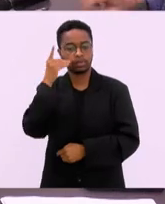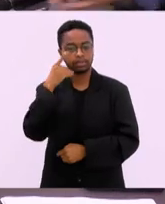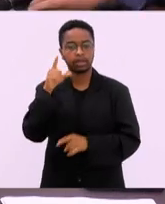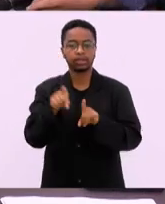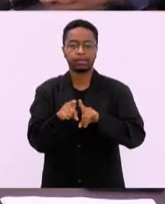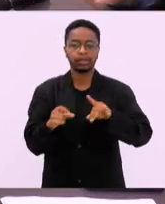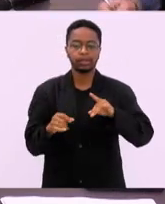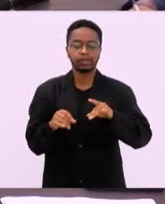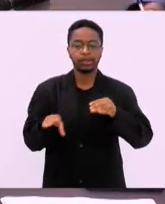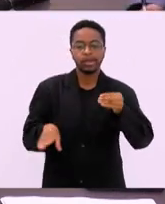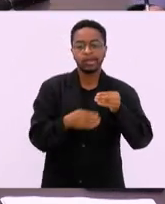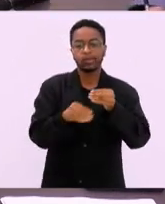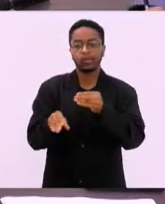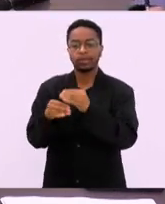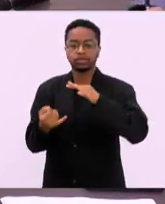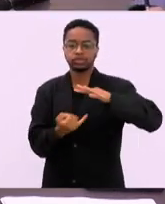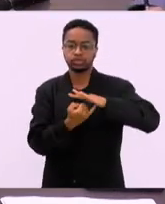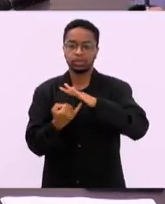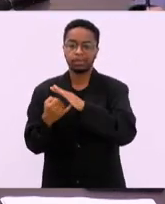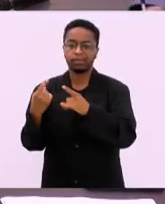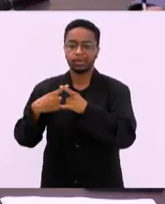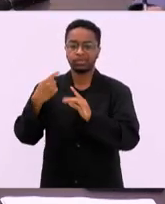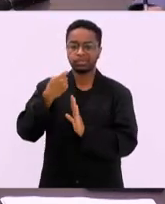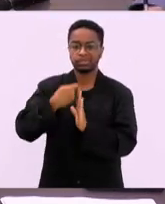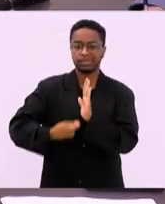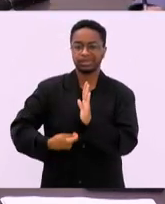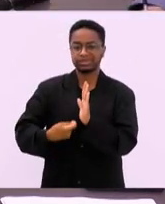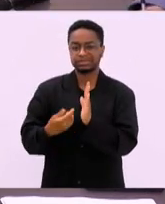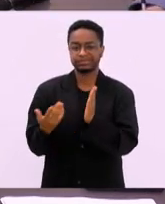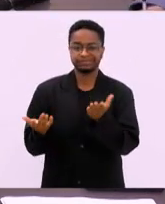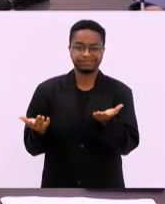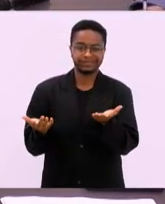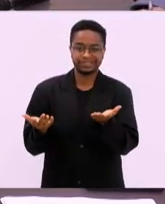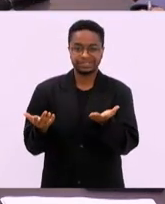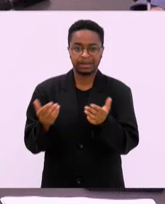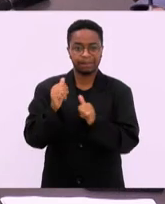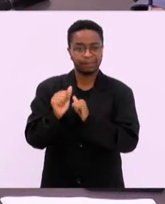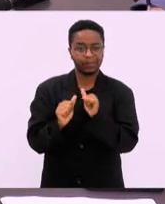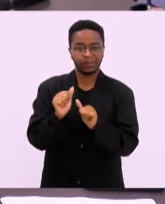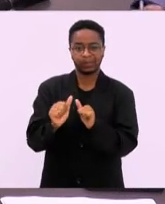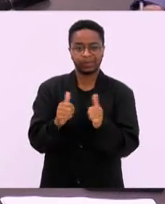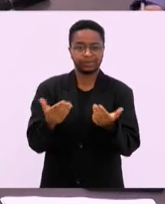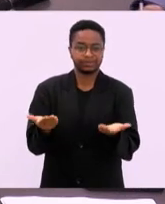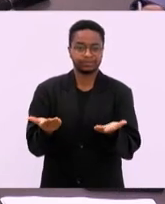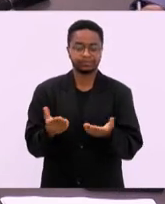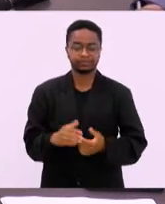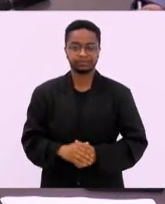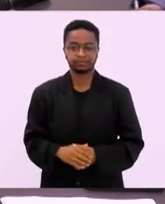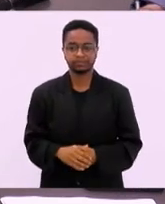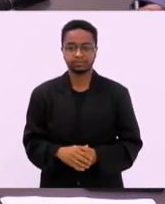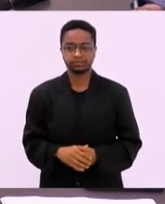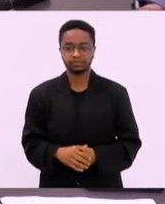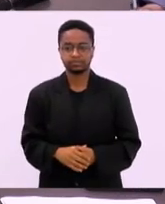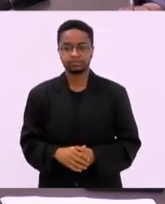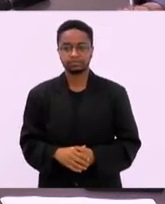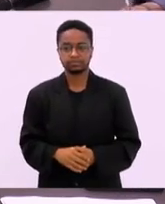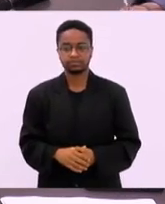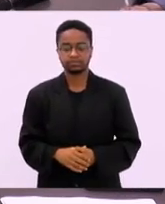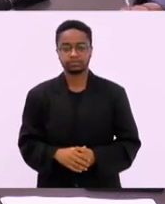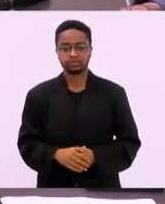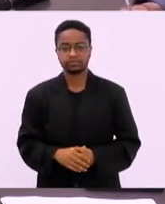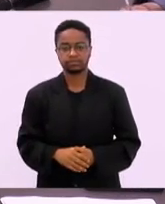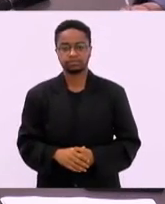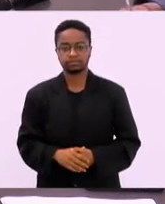das suas pautas ali. Se ficar naquela redação, perfeito. Acaba adulterando tanto. Técnica legislativa. Prudente.